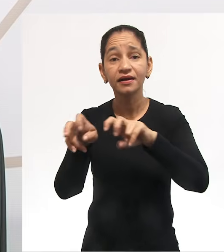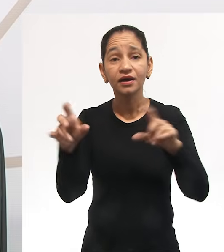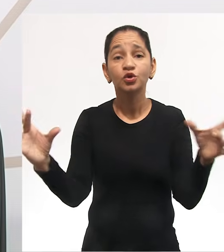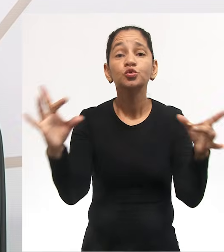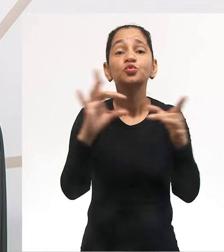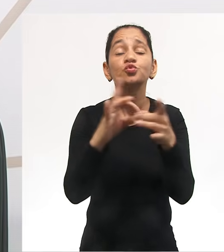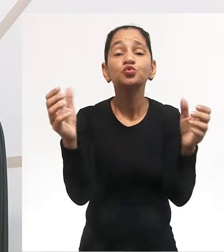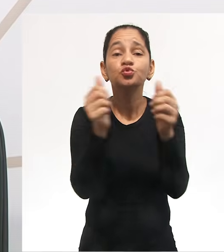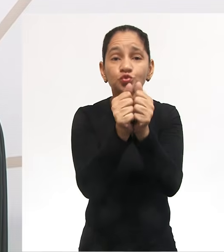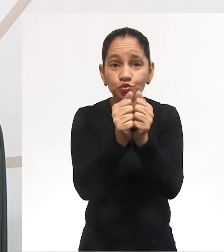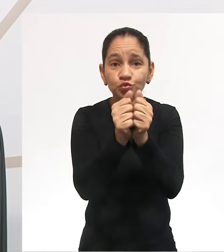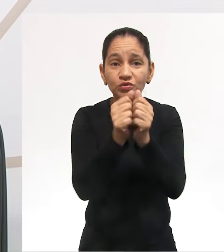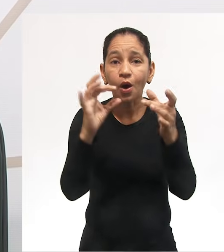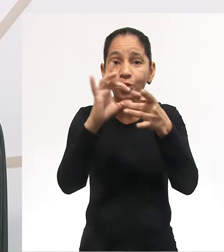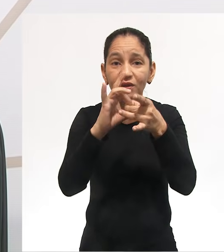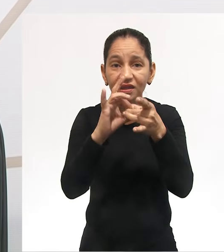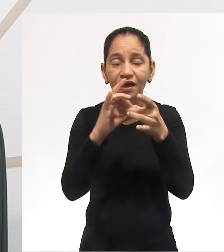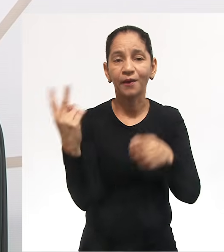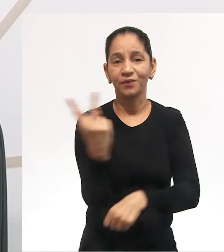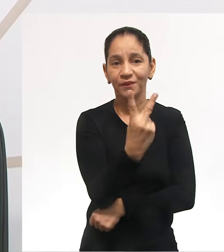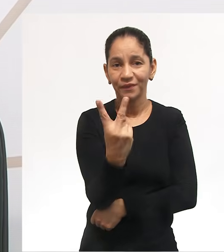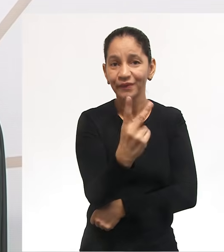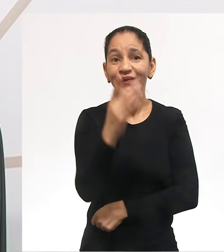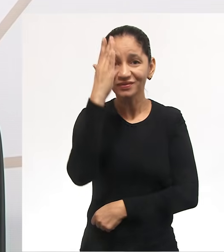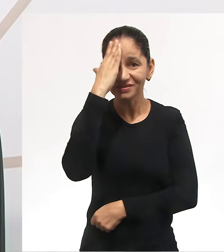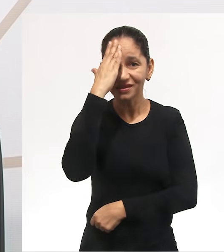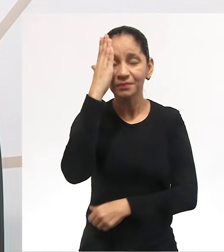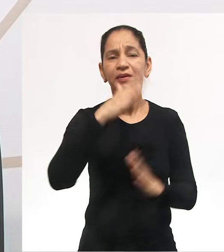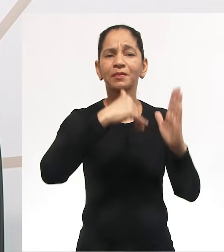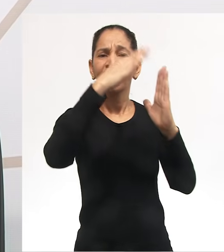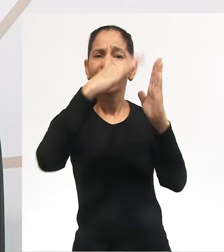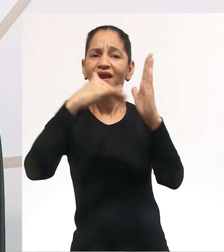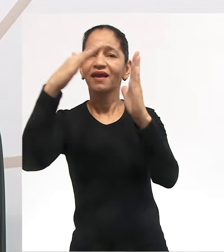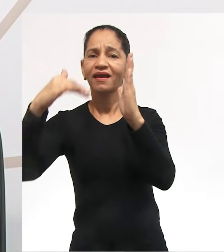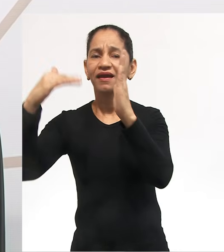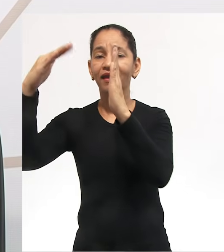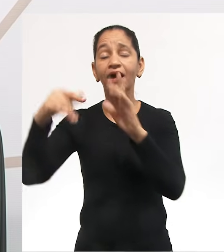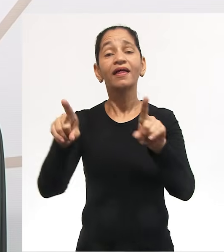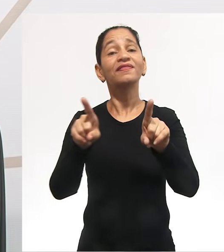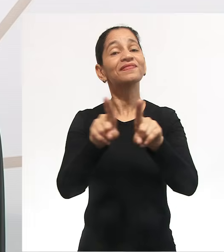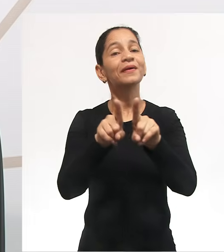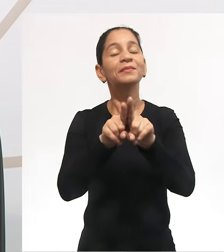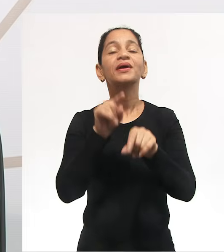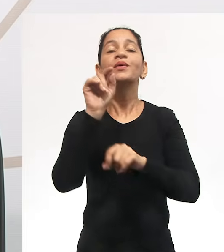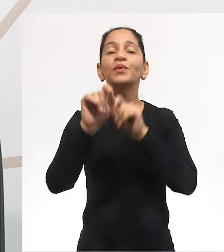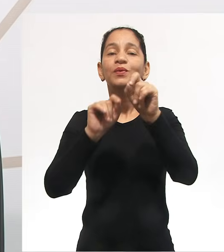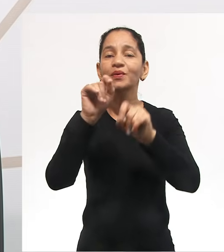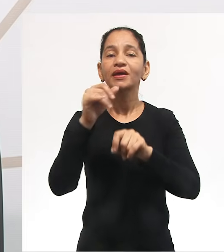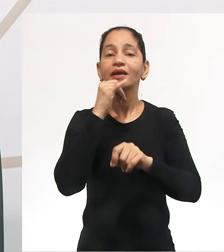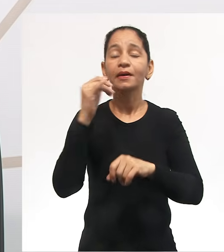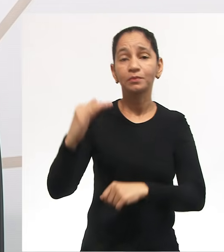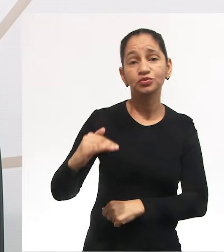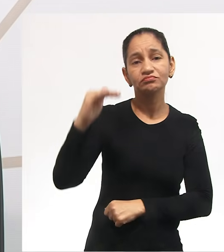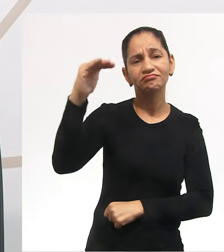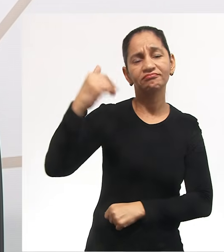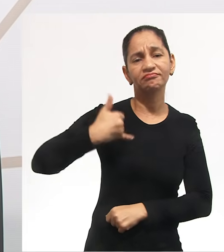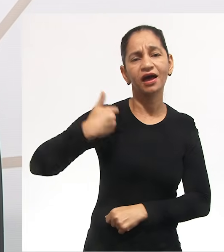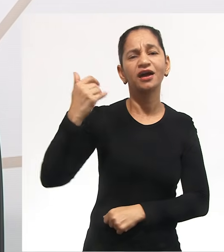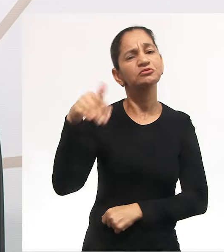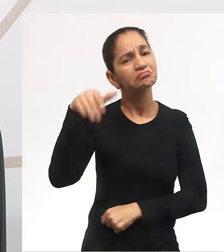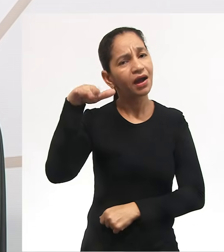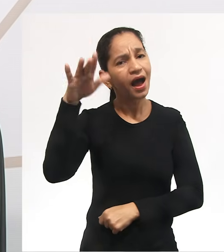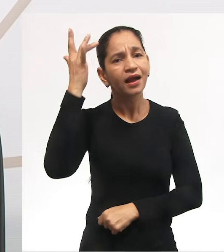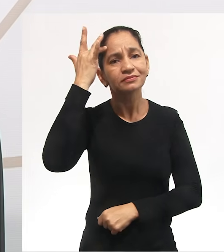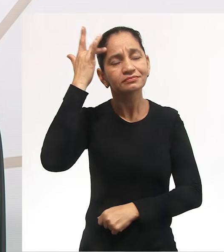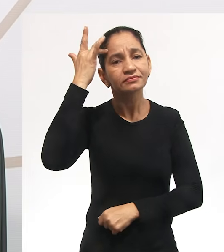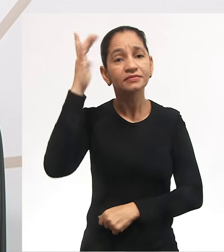liga a região da zona urbana para a zona rural. Então, assim, são vários quadros que eles...